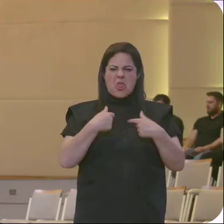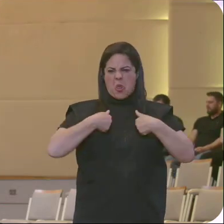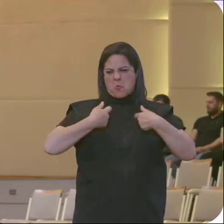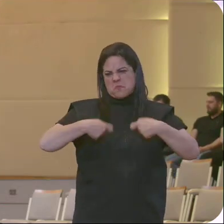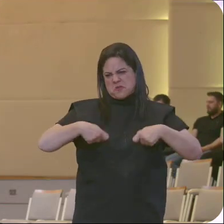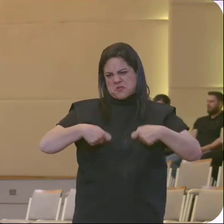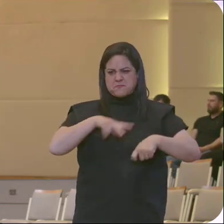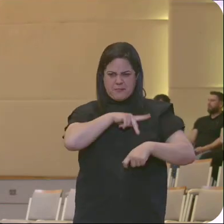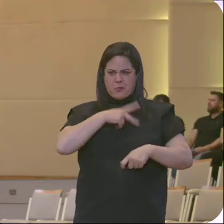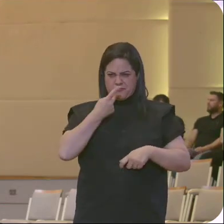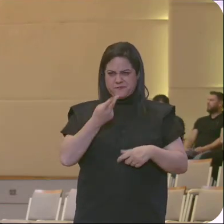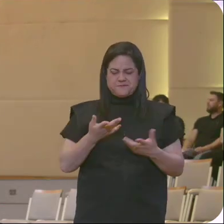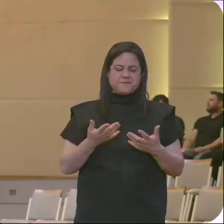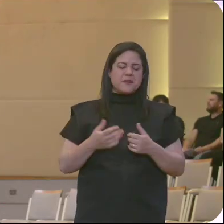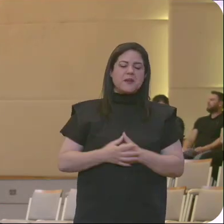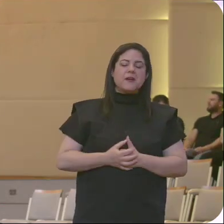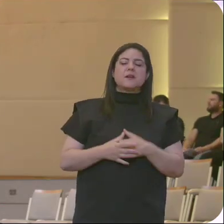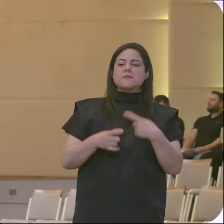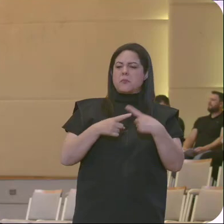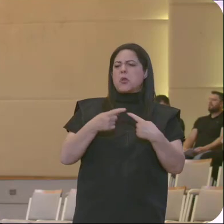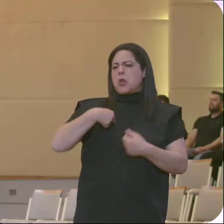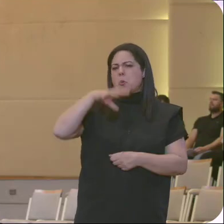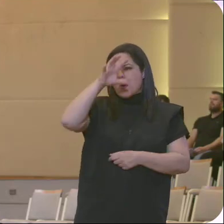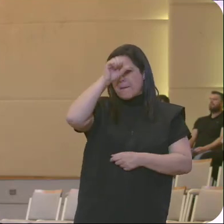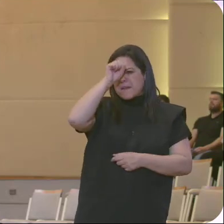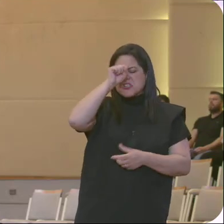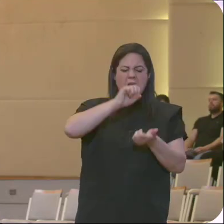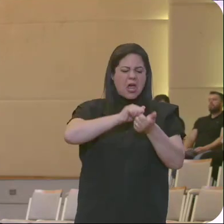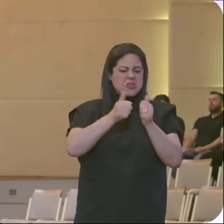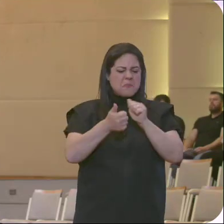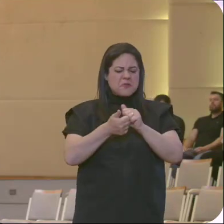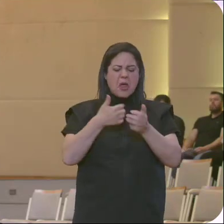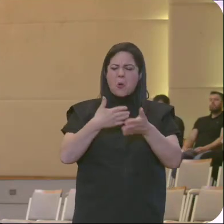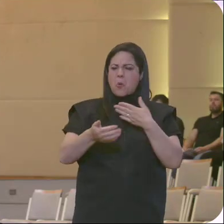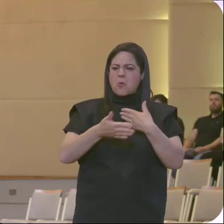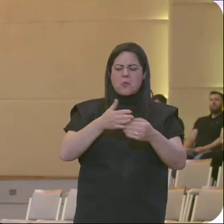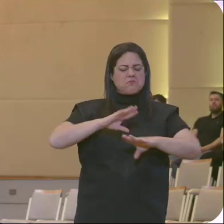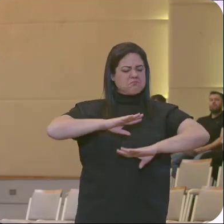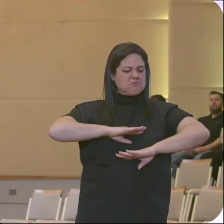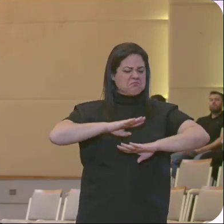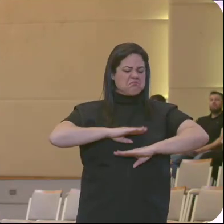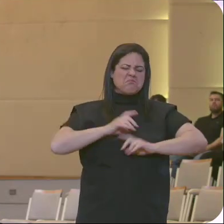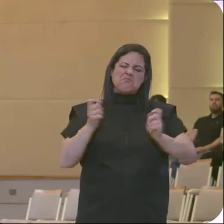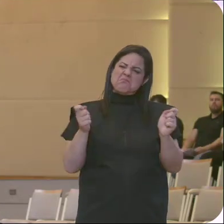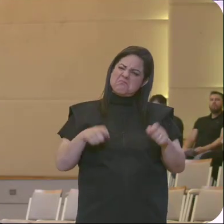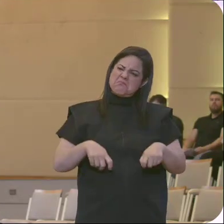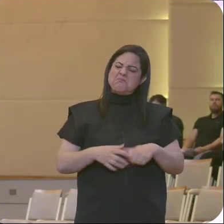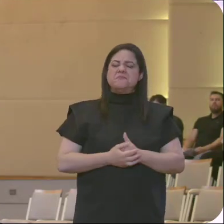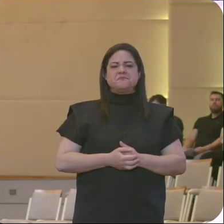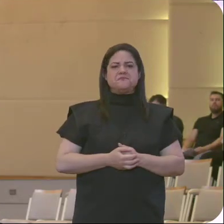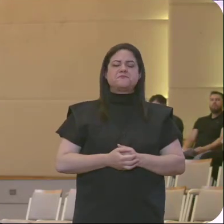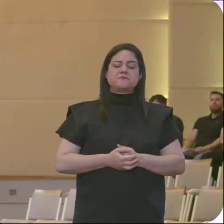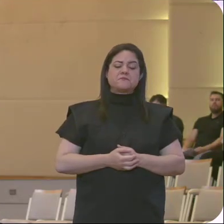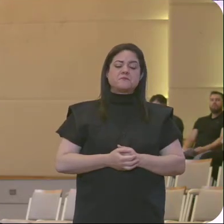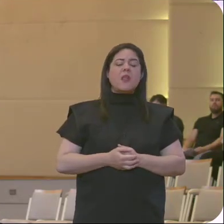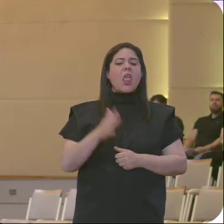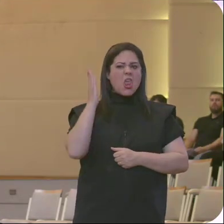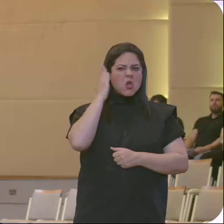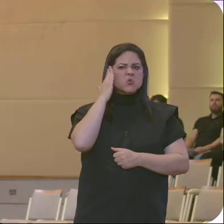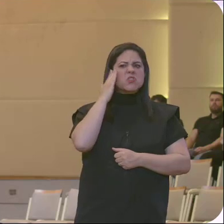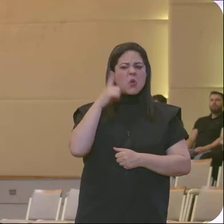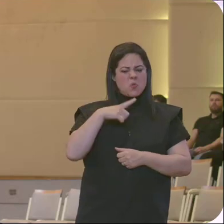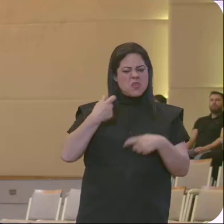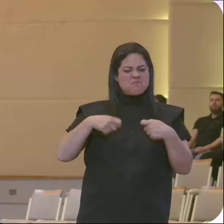necessitado, pois aprendi a adaptar-me a toda e qualquer circunstância. Sei o que é